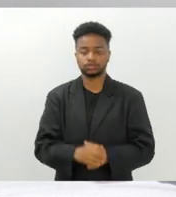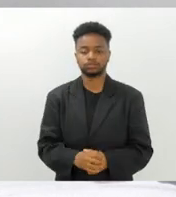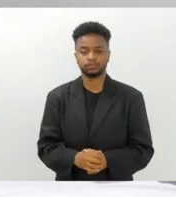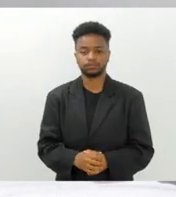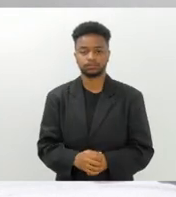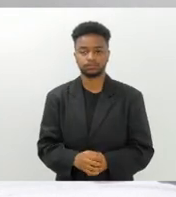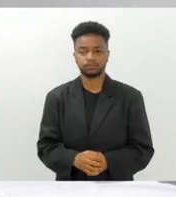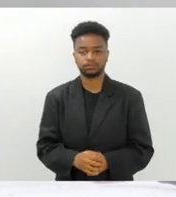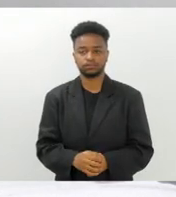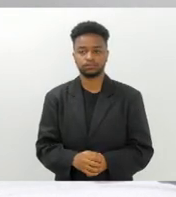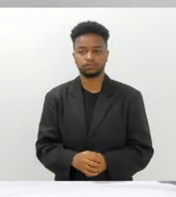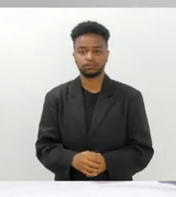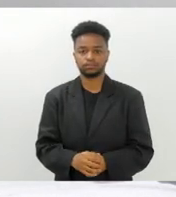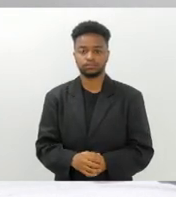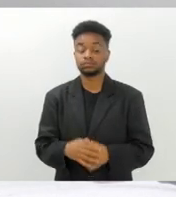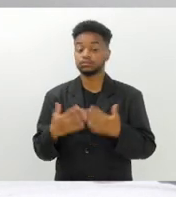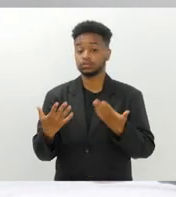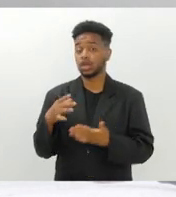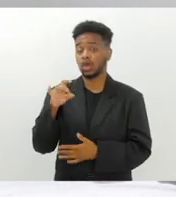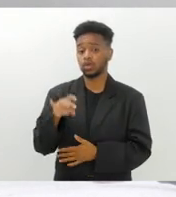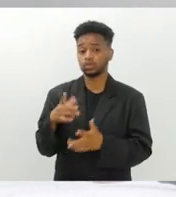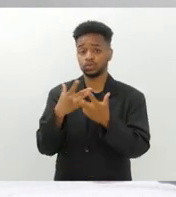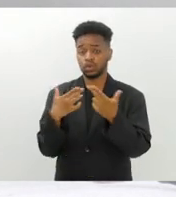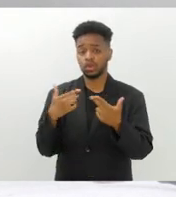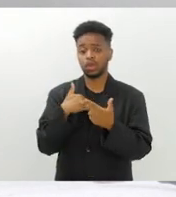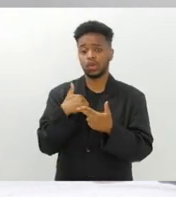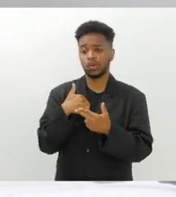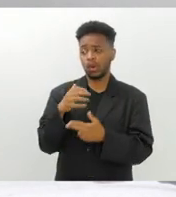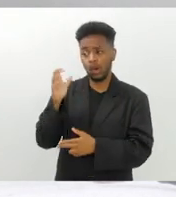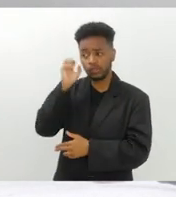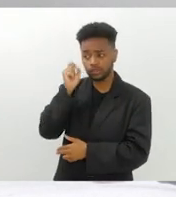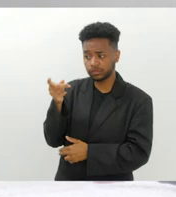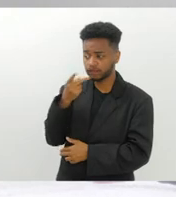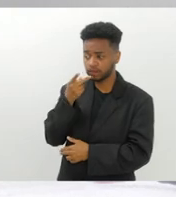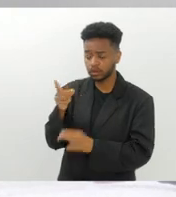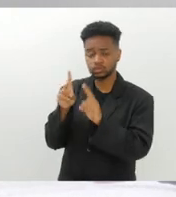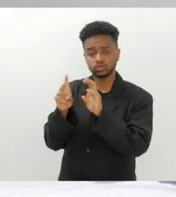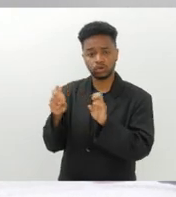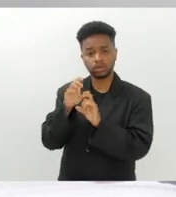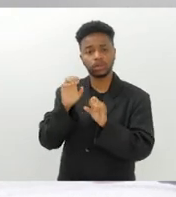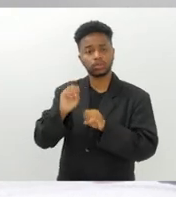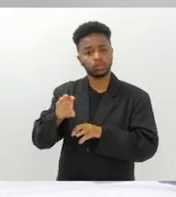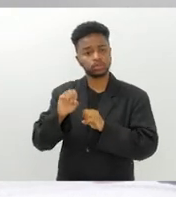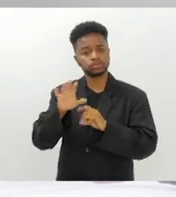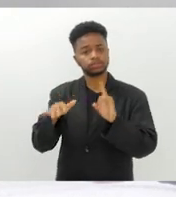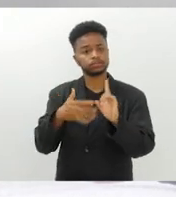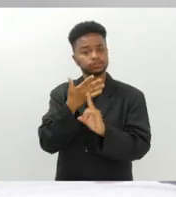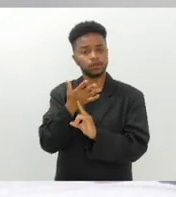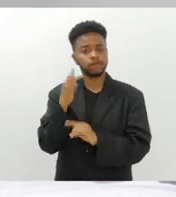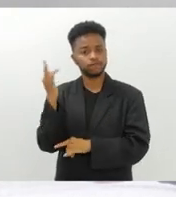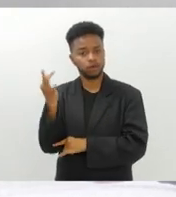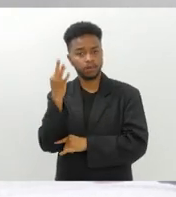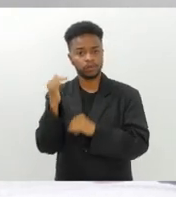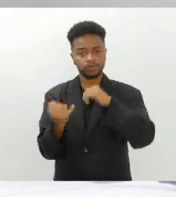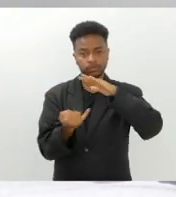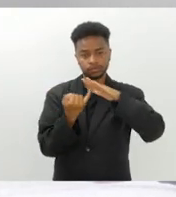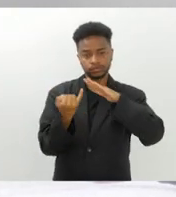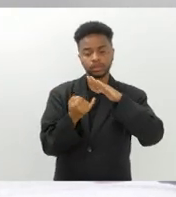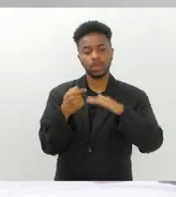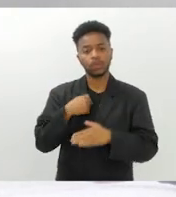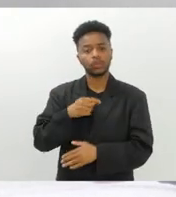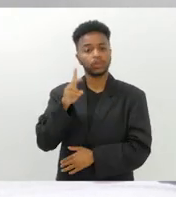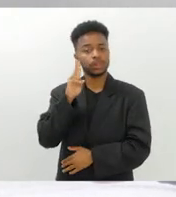fim, ouvindo e saudando a sua fala sobre educação ambiental formal e informal, eu me